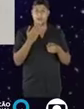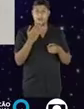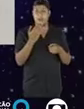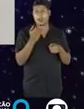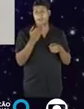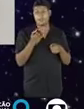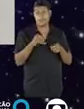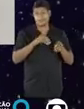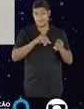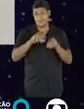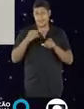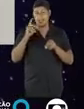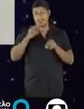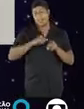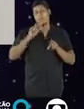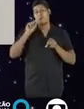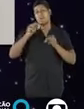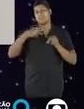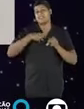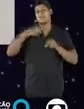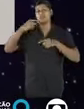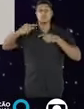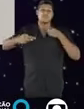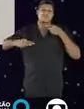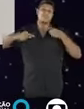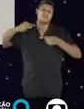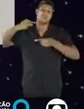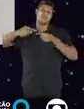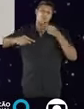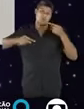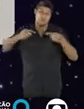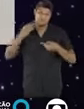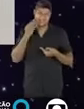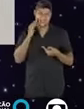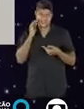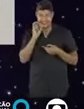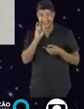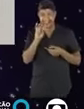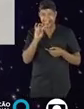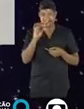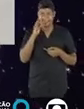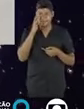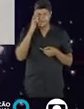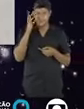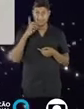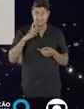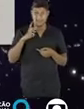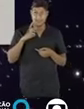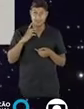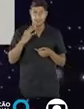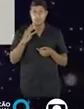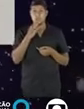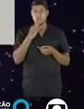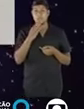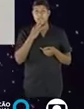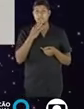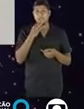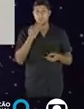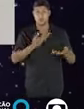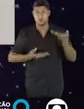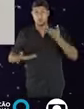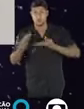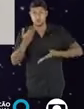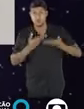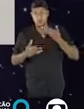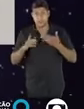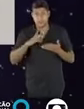Então, a gente fecha um ciclo, entende? Então, acho que se cada um tiver o conhecimento, a oportunidade